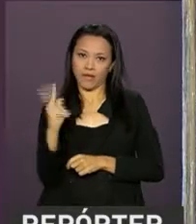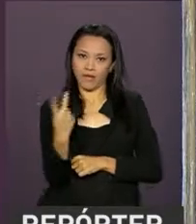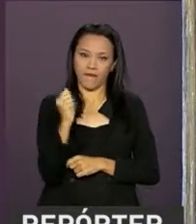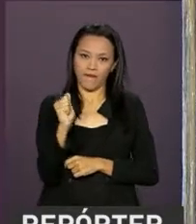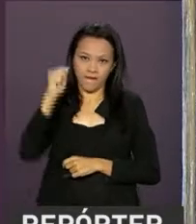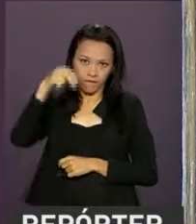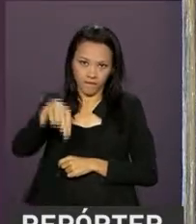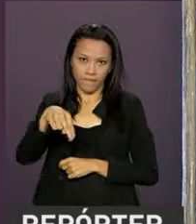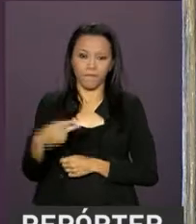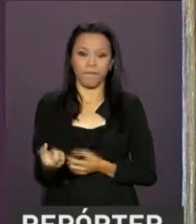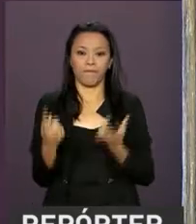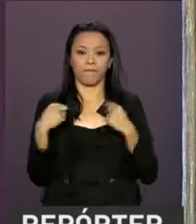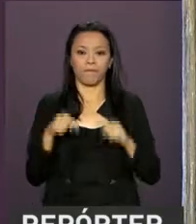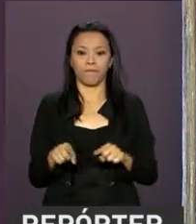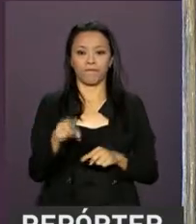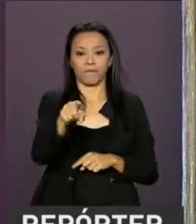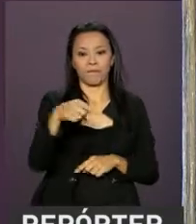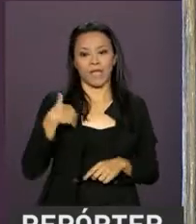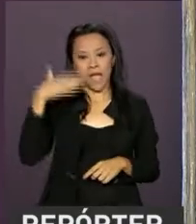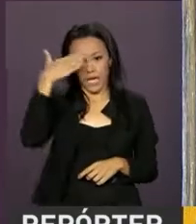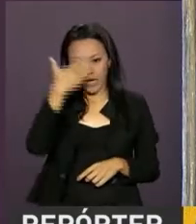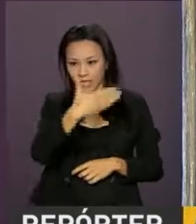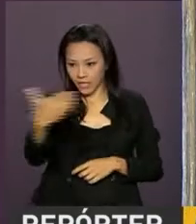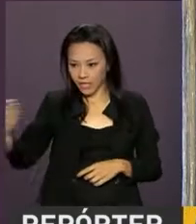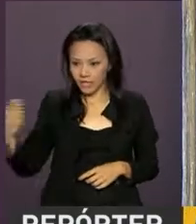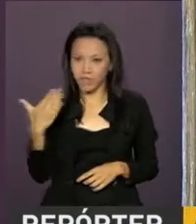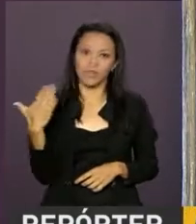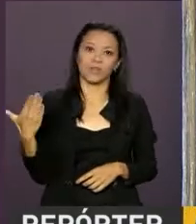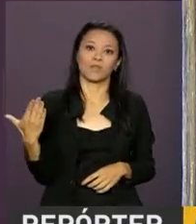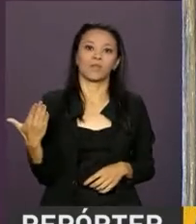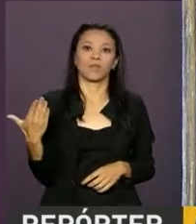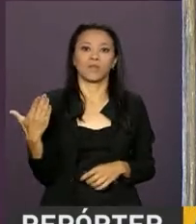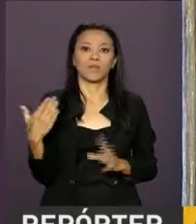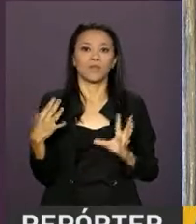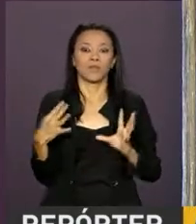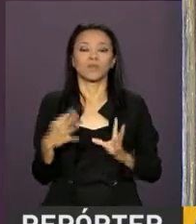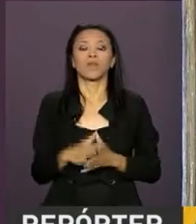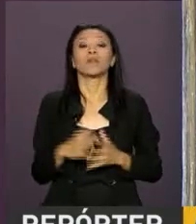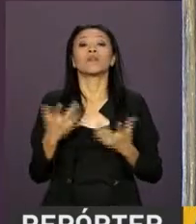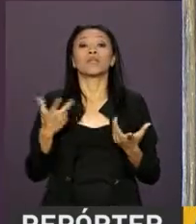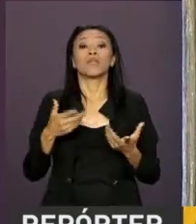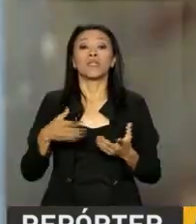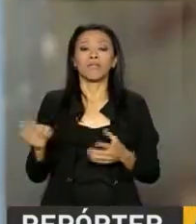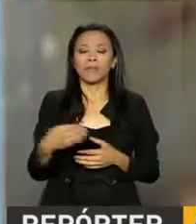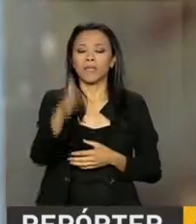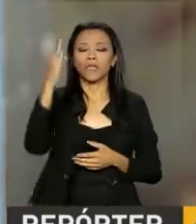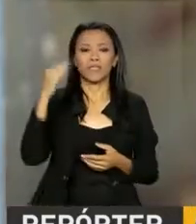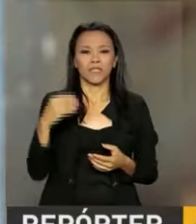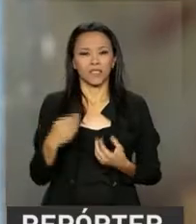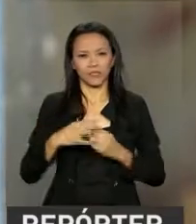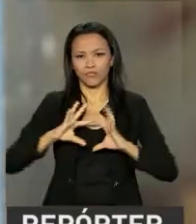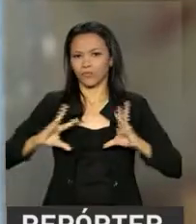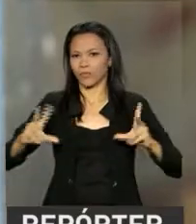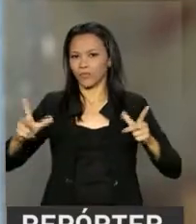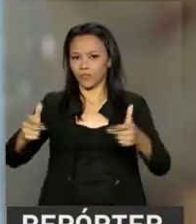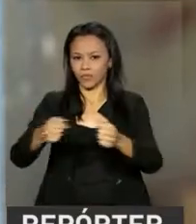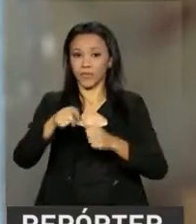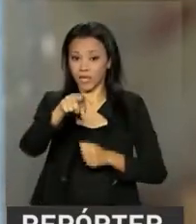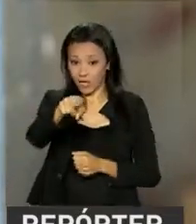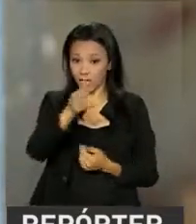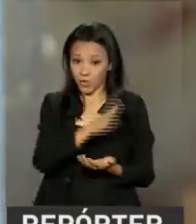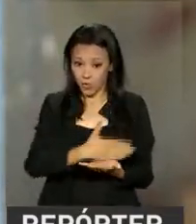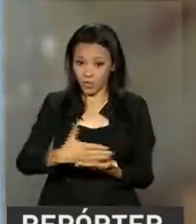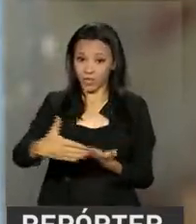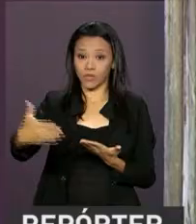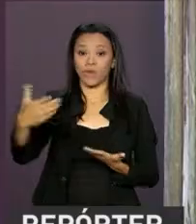agradeço é dono da floresta dono do rio dono da terra do peixe e foi assim de álcool puro começou a